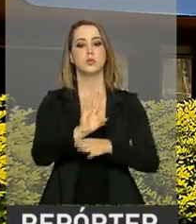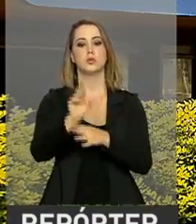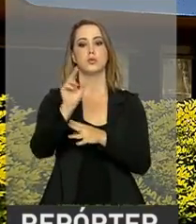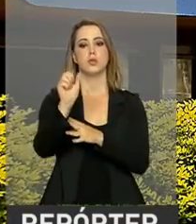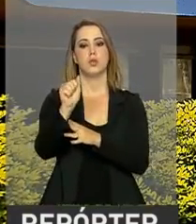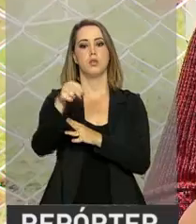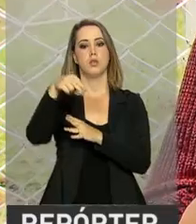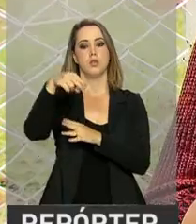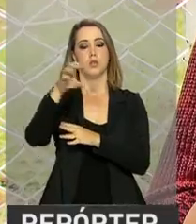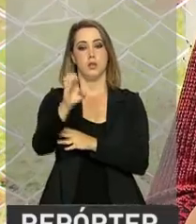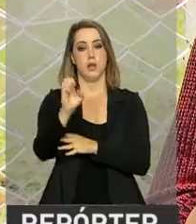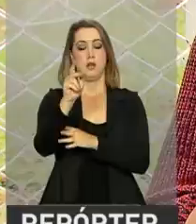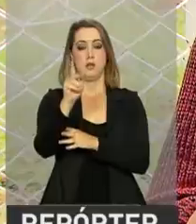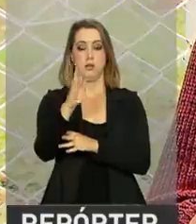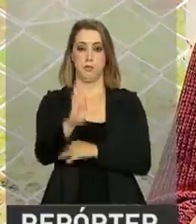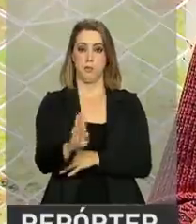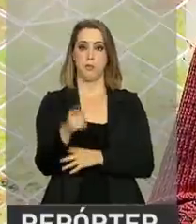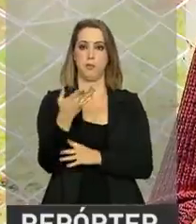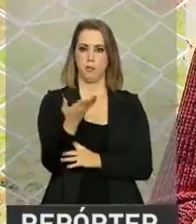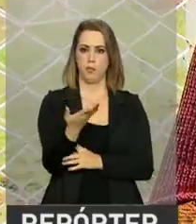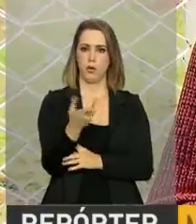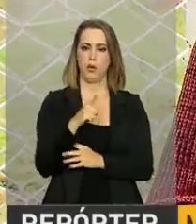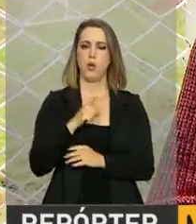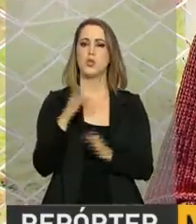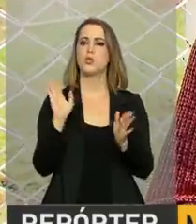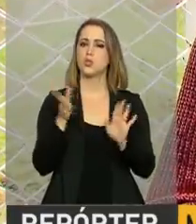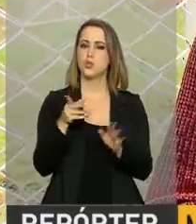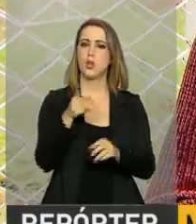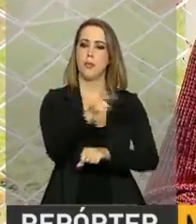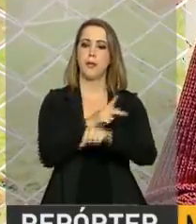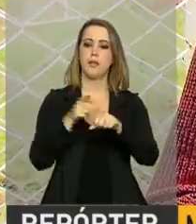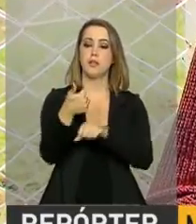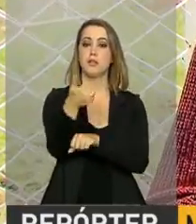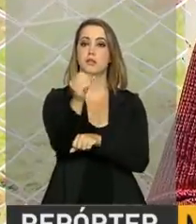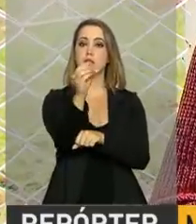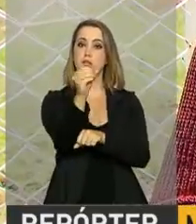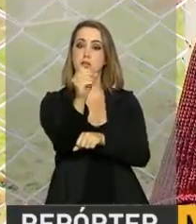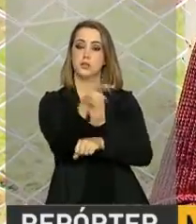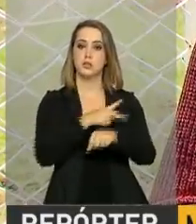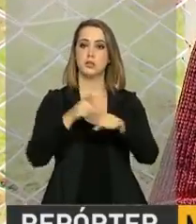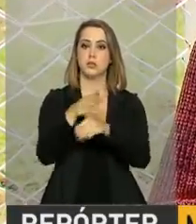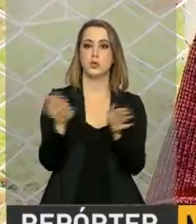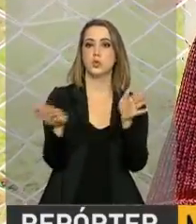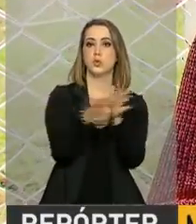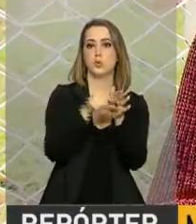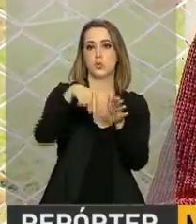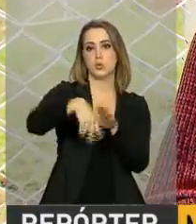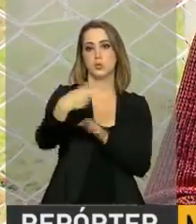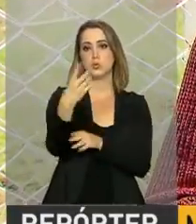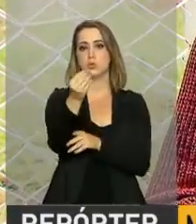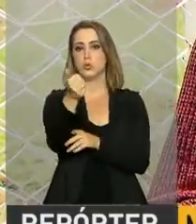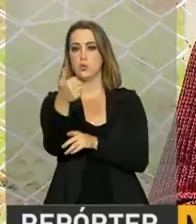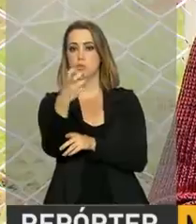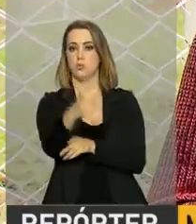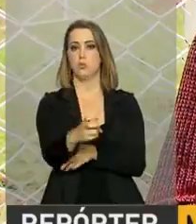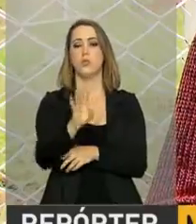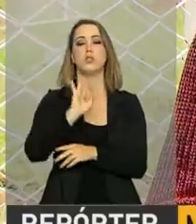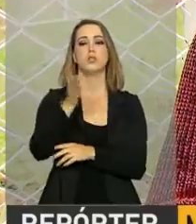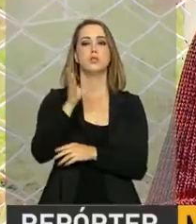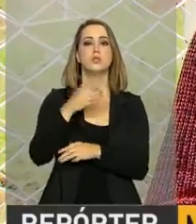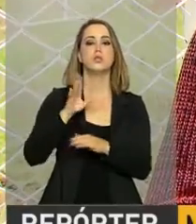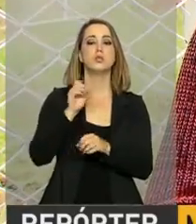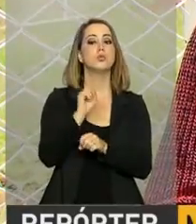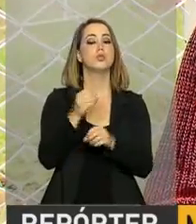brasileira o projeto globo e atua em mais de 100 países chegou ao brasil em 2015 e até agora já